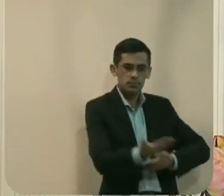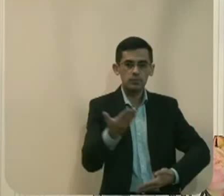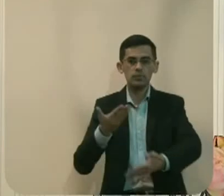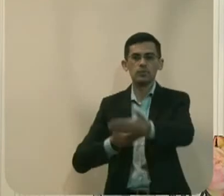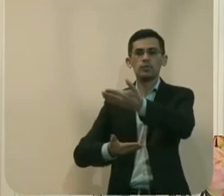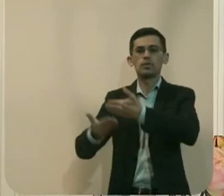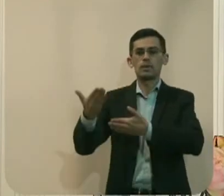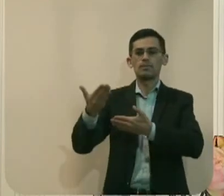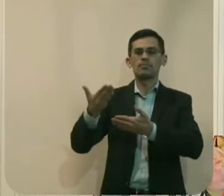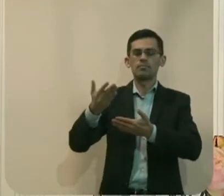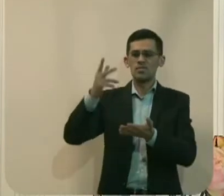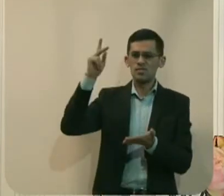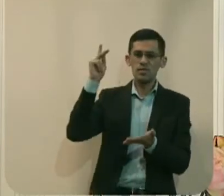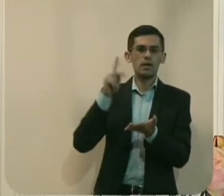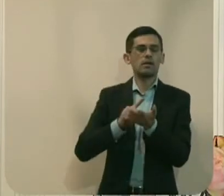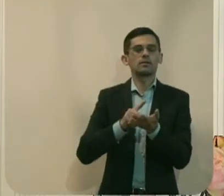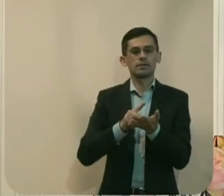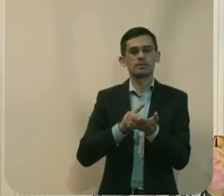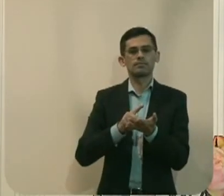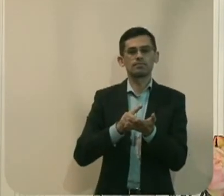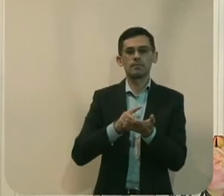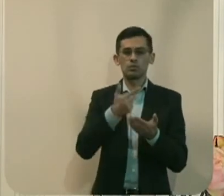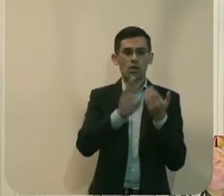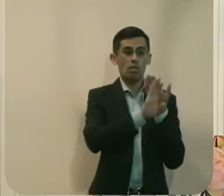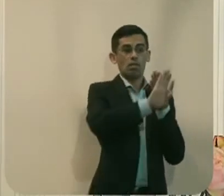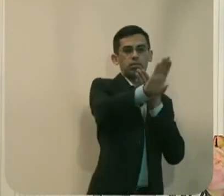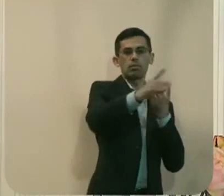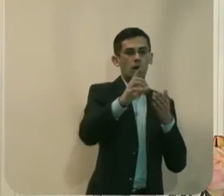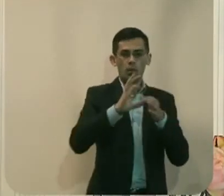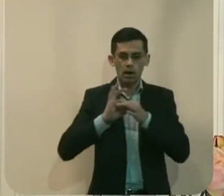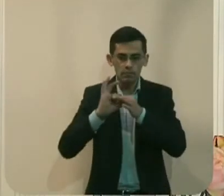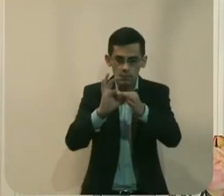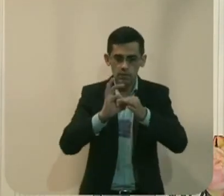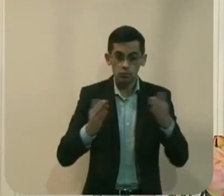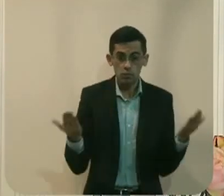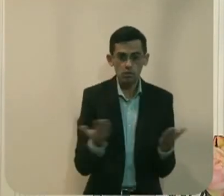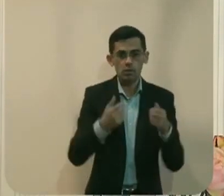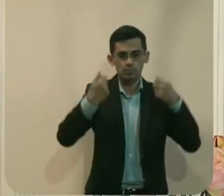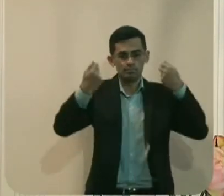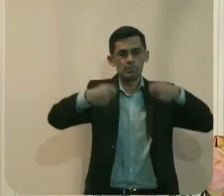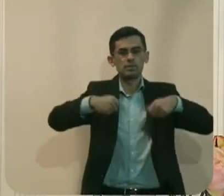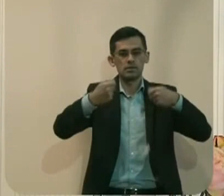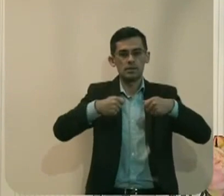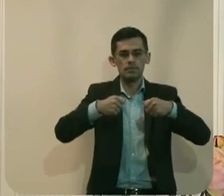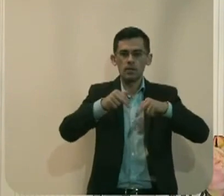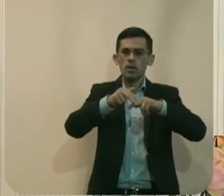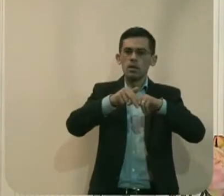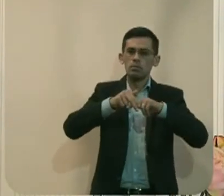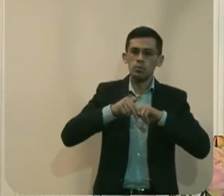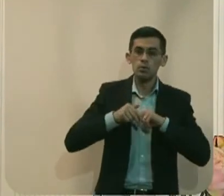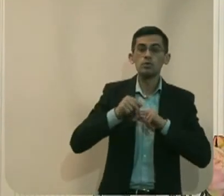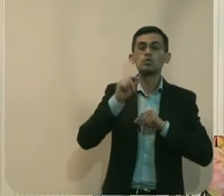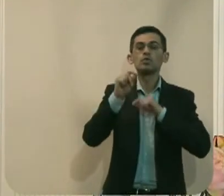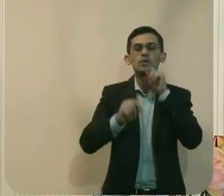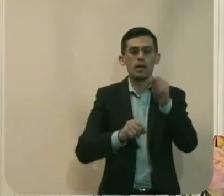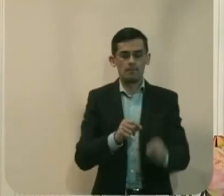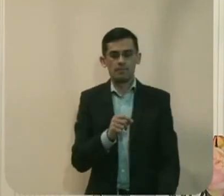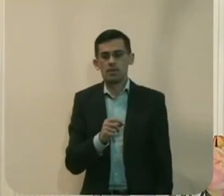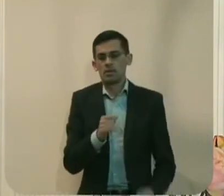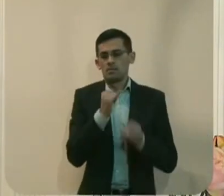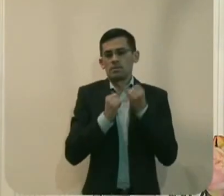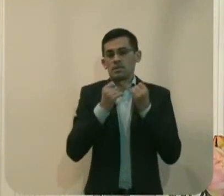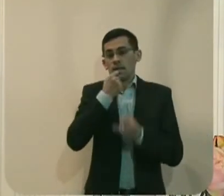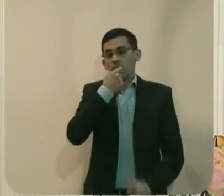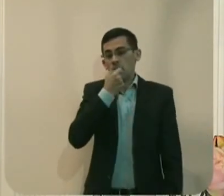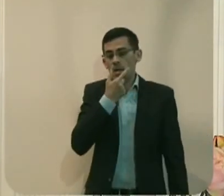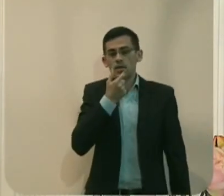e não disputa e não disruptura no meio do povo de Deus. É por isso que o remédio para se conseguir